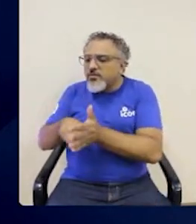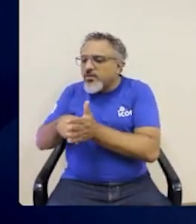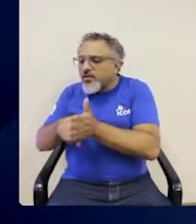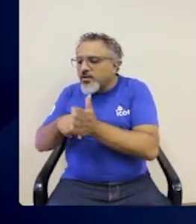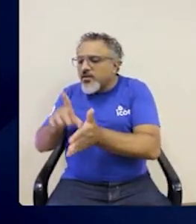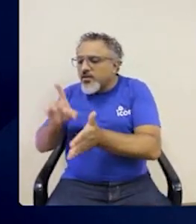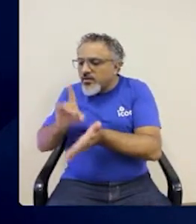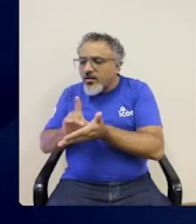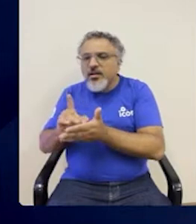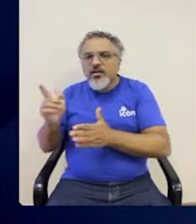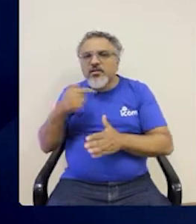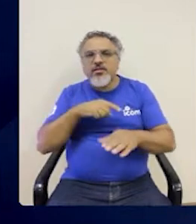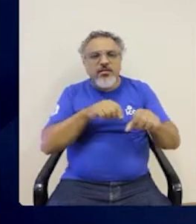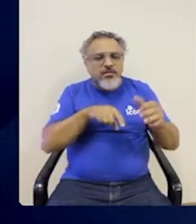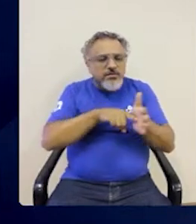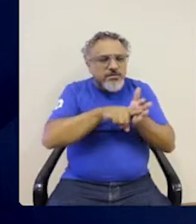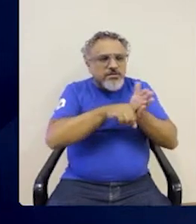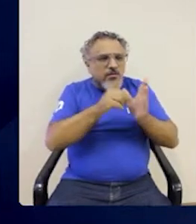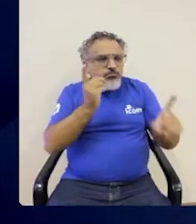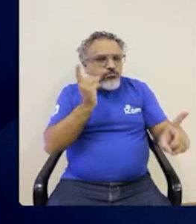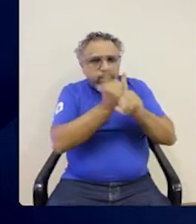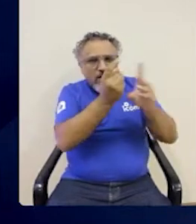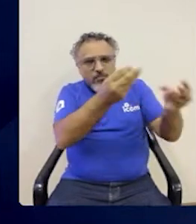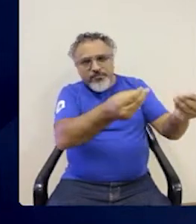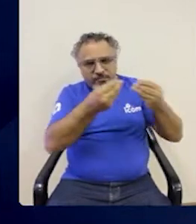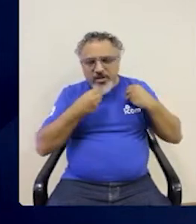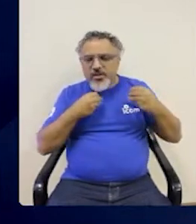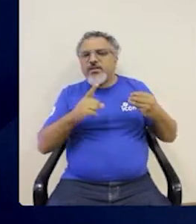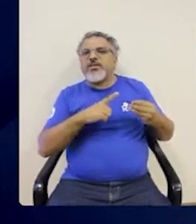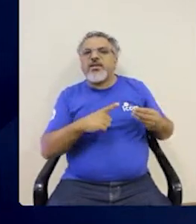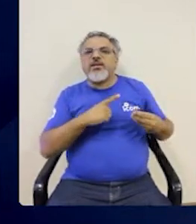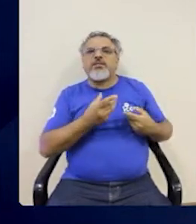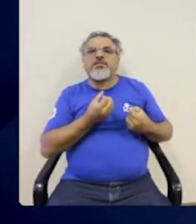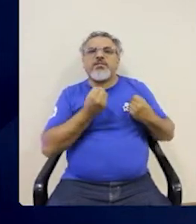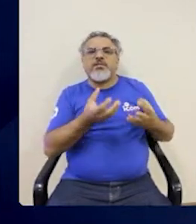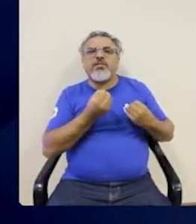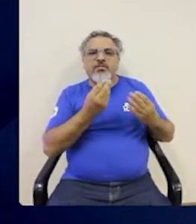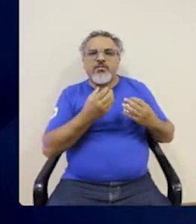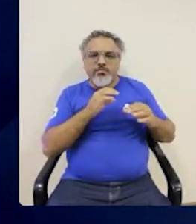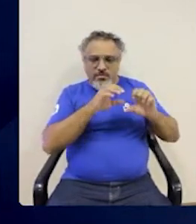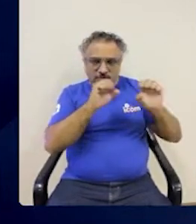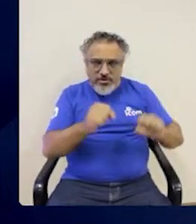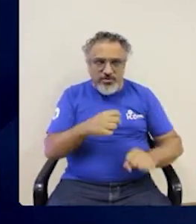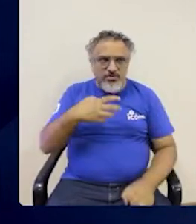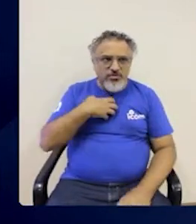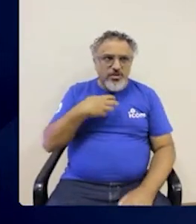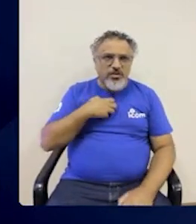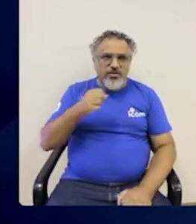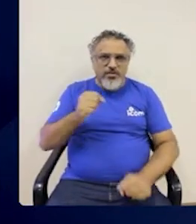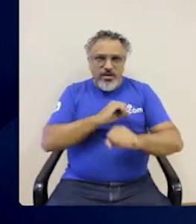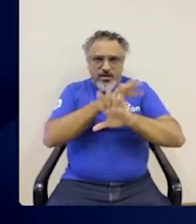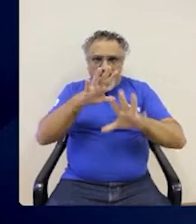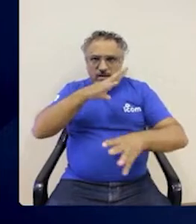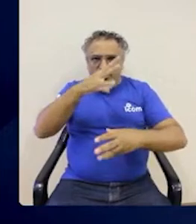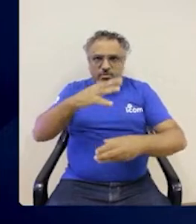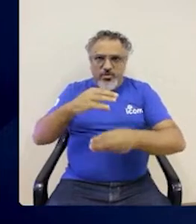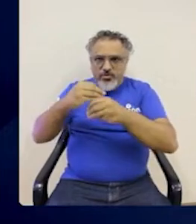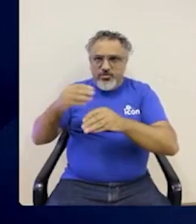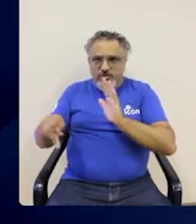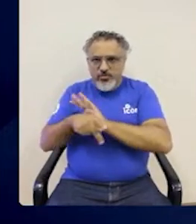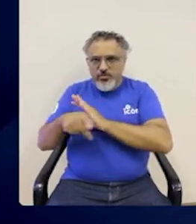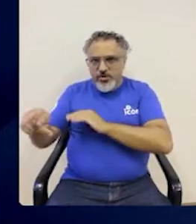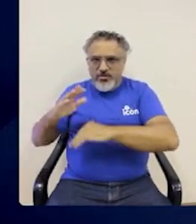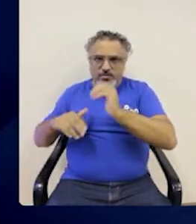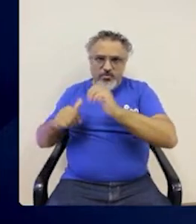de guidelines que tem boa qualidade, e ali tem aquela informação ali sistematizada e de uma forma mais clara e resumida para esse profissional,